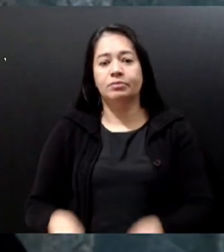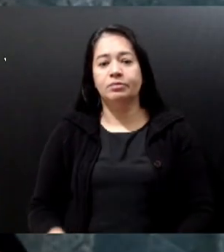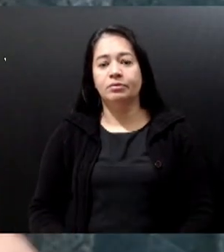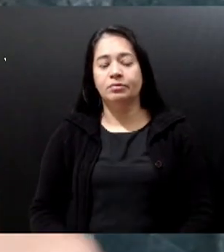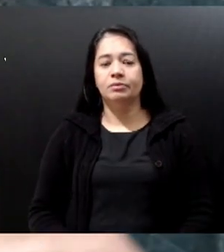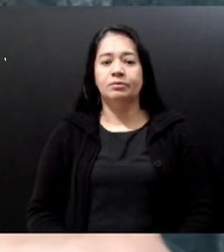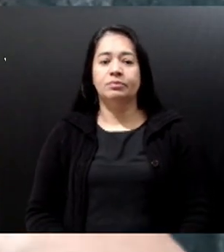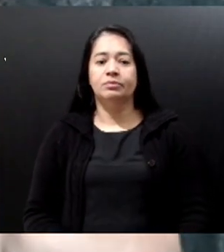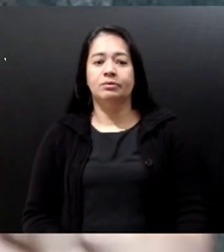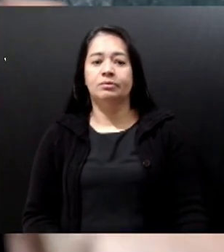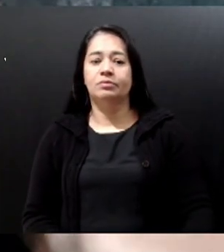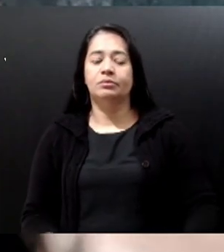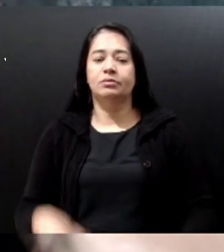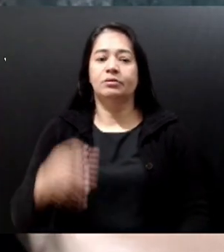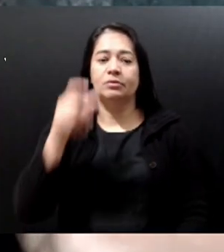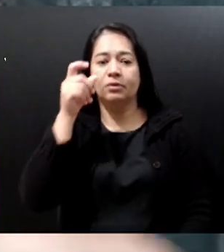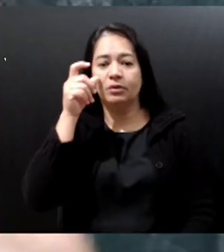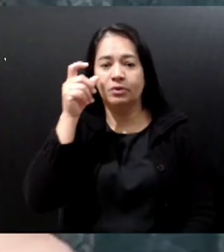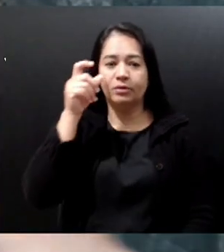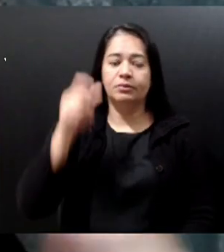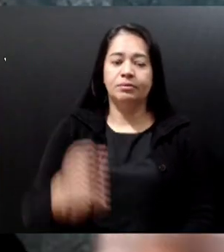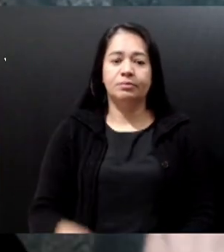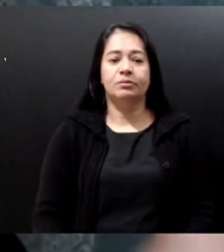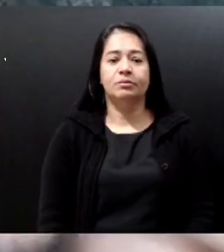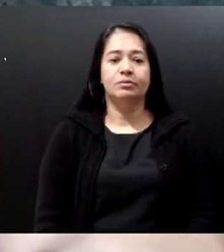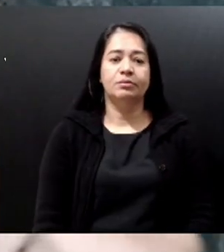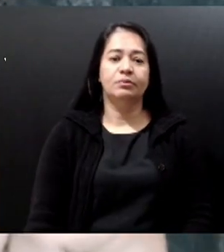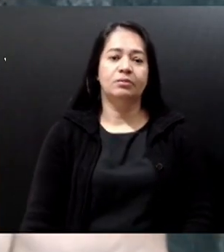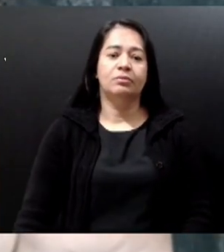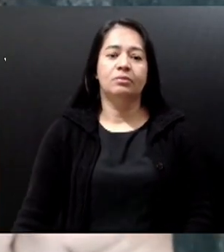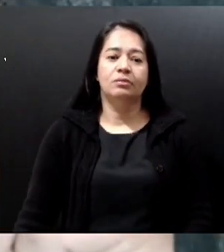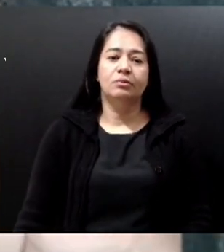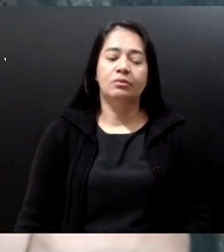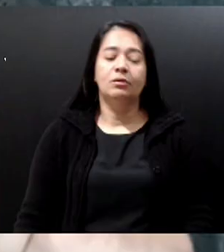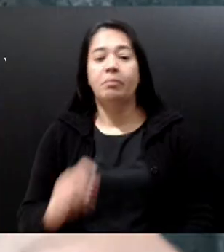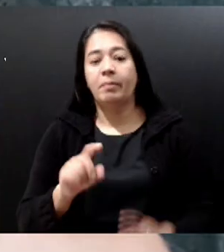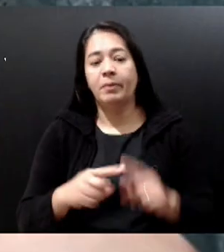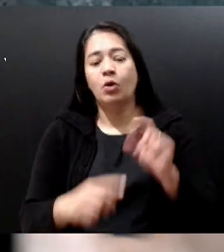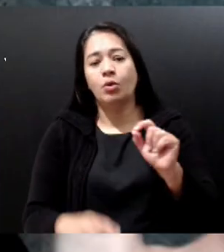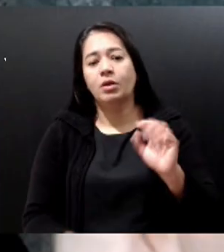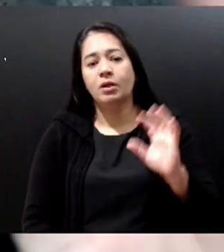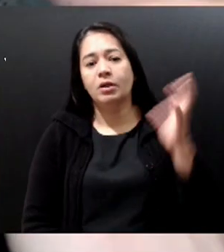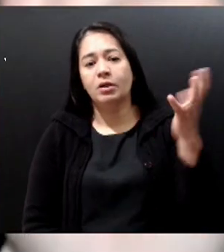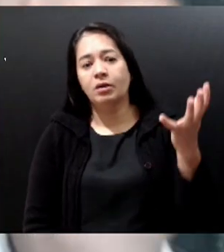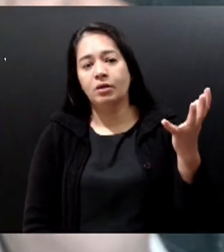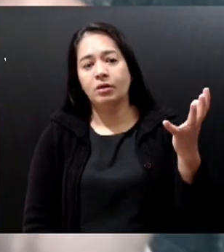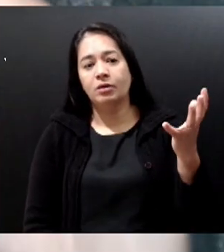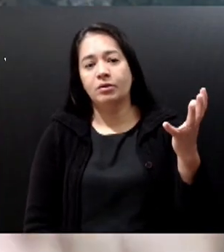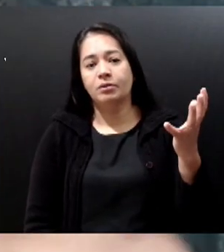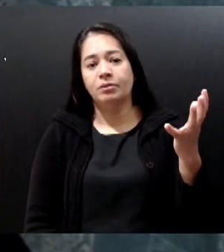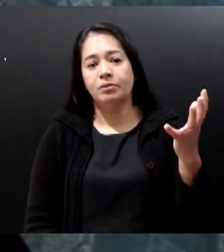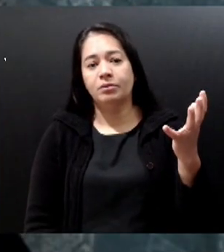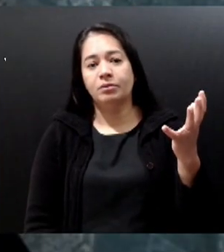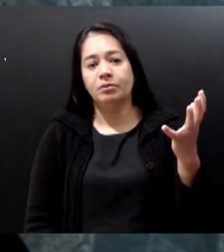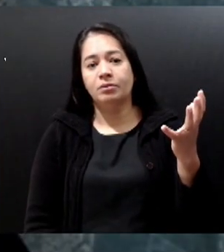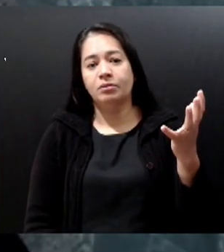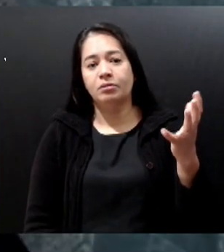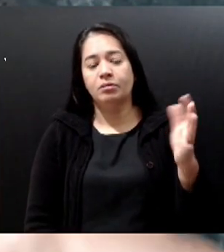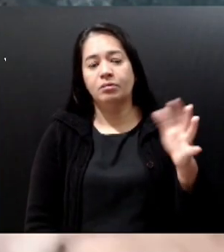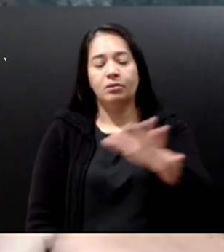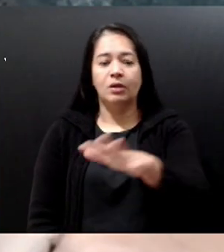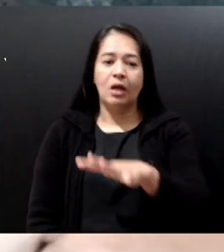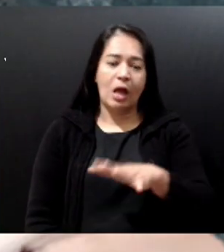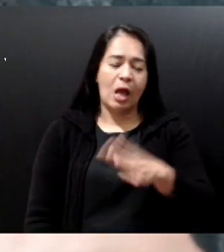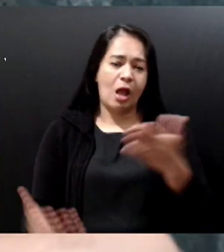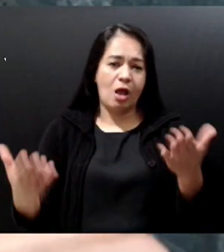que acontece? Teve uma saiu agora, há pouco tempo, um julgamento